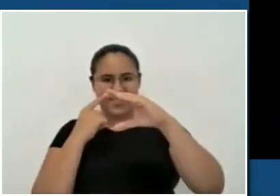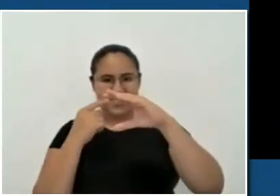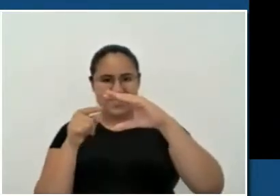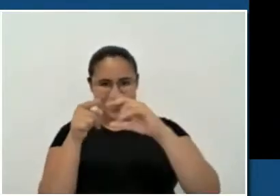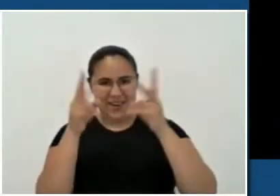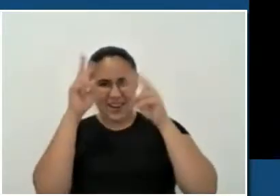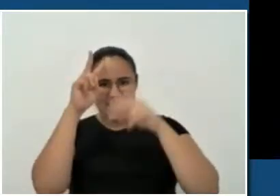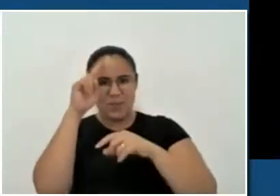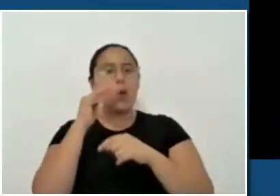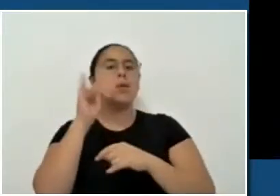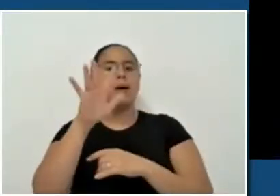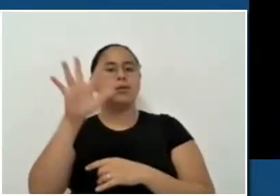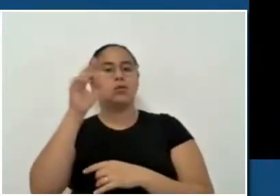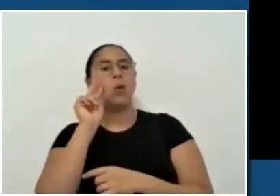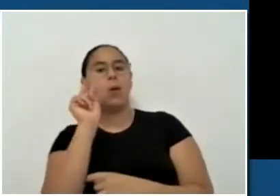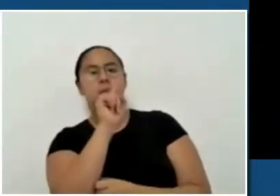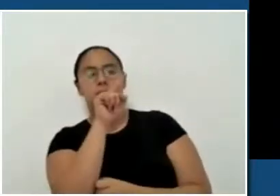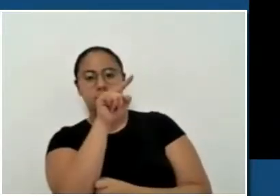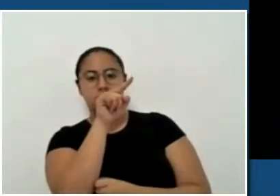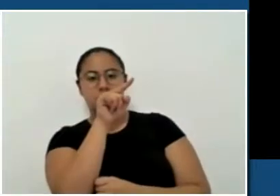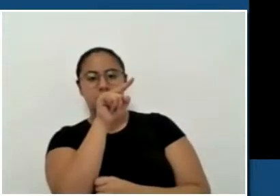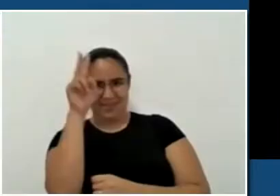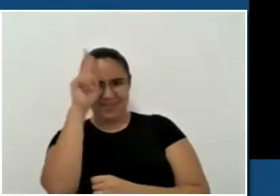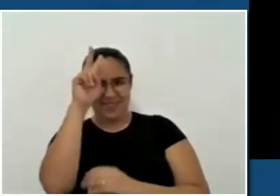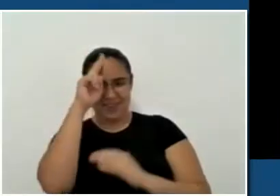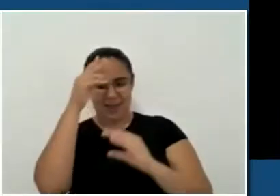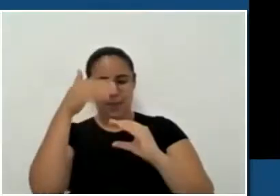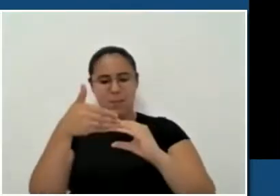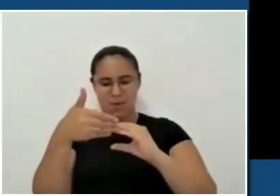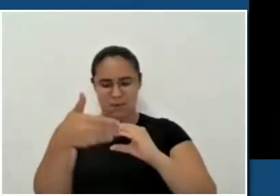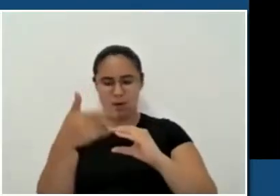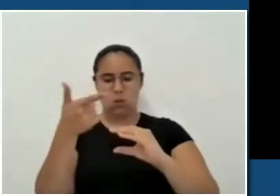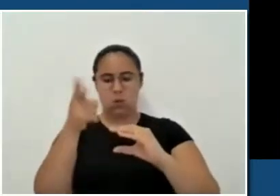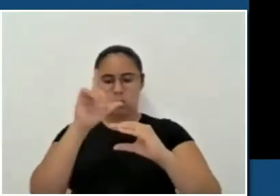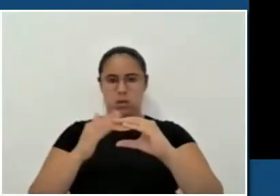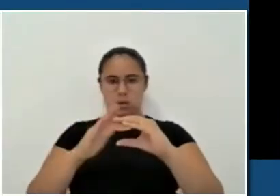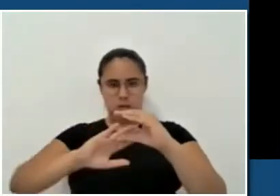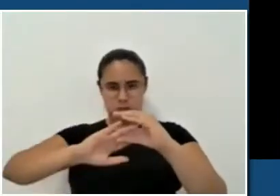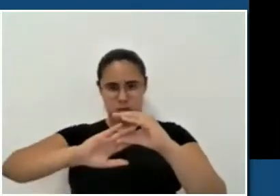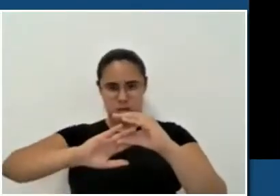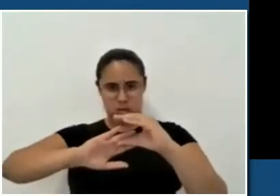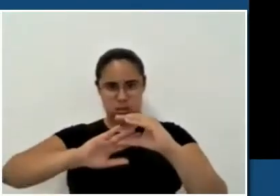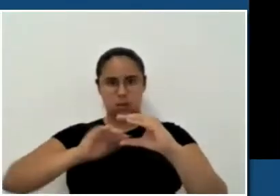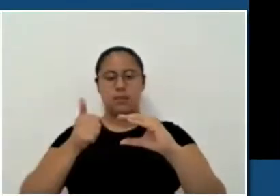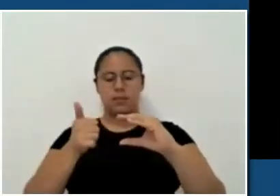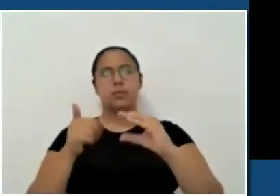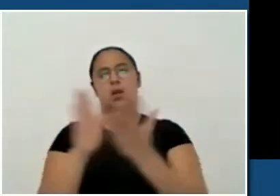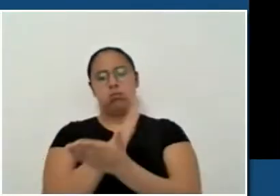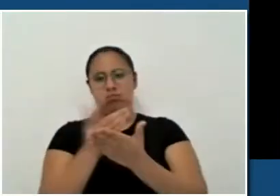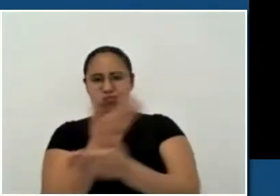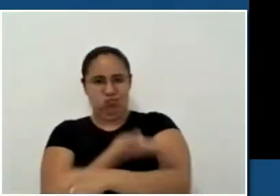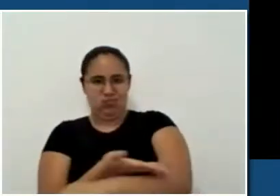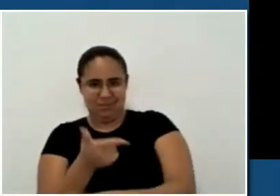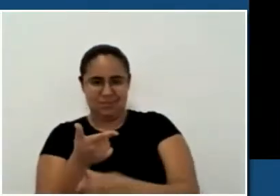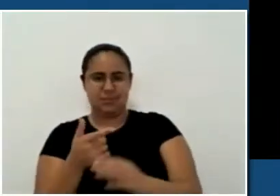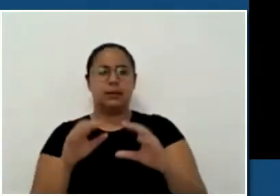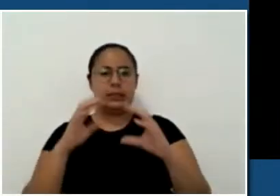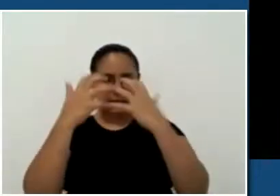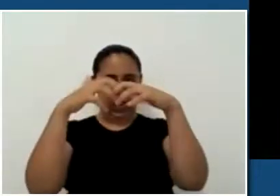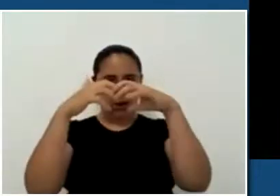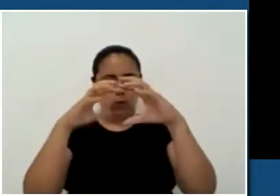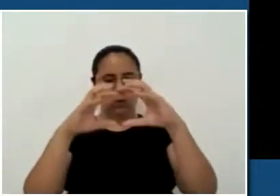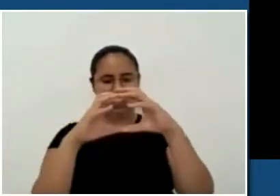aqui é o frontal, para quem não está acostumado. Existe no autismo uma hiperativação do córtex frontal